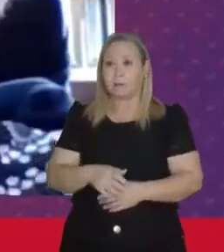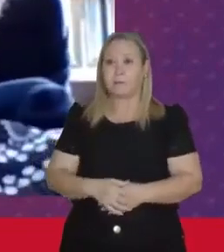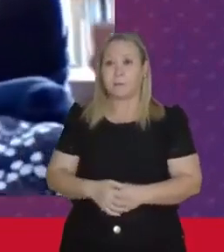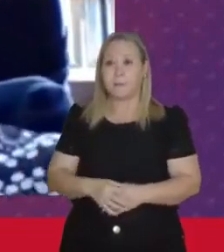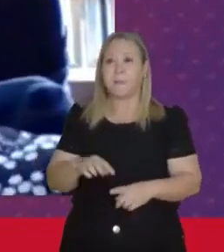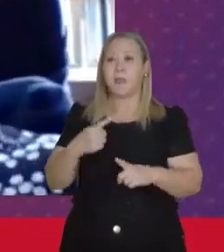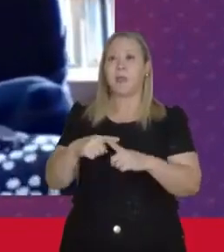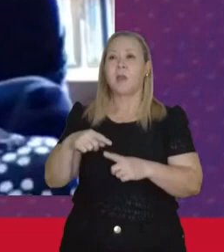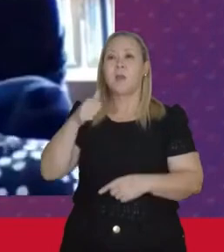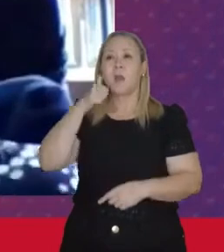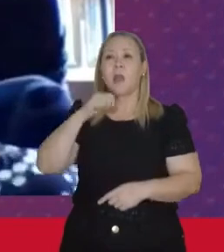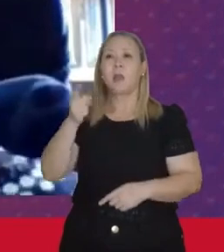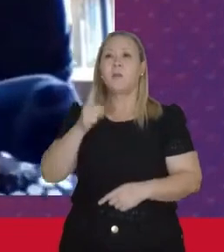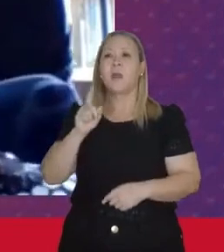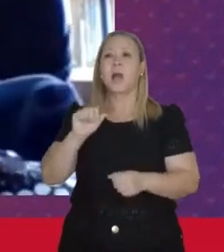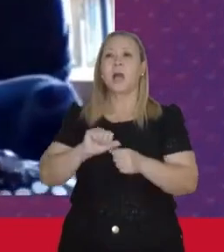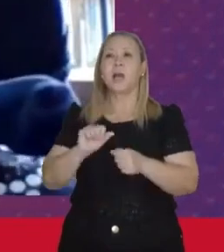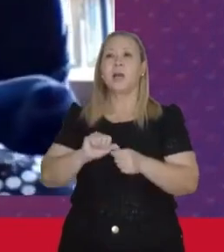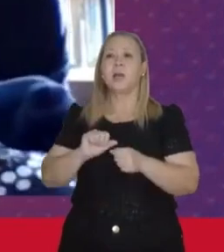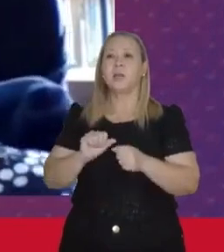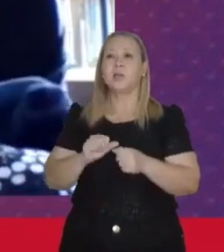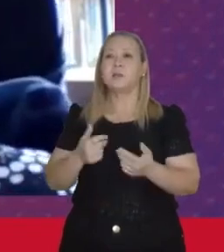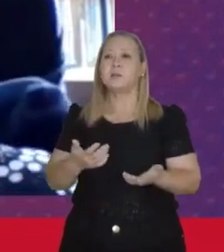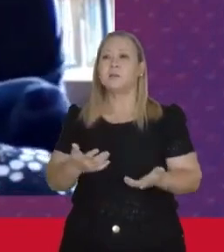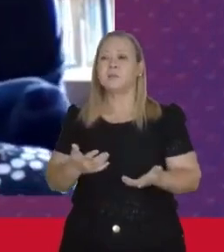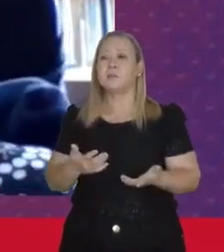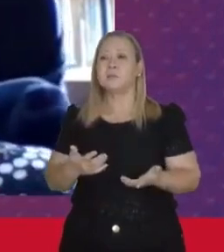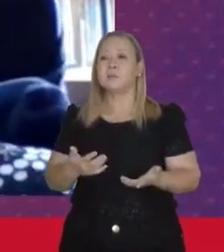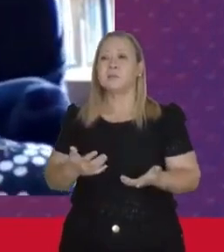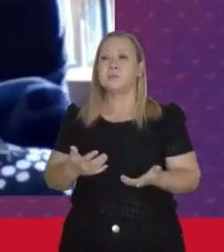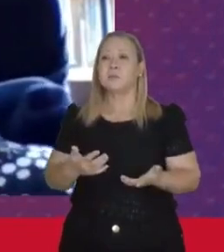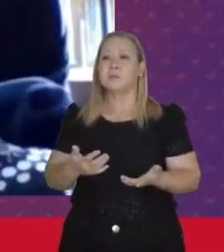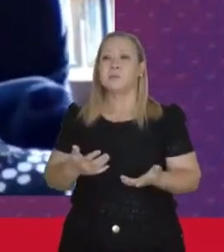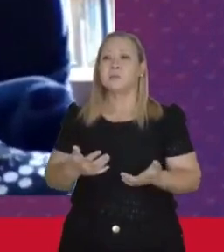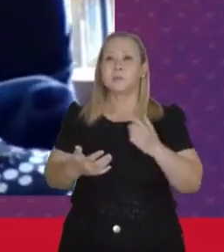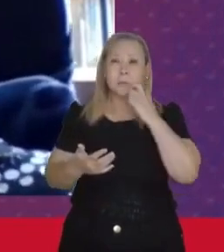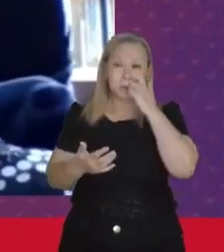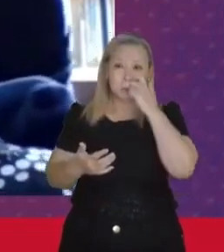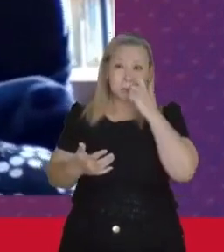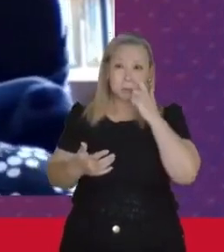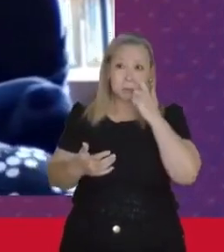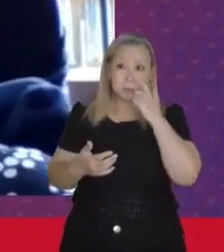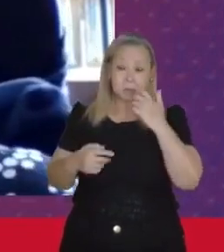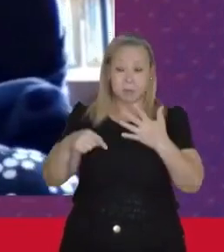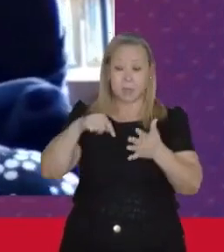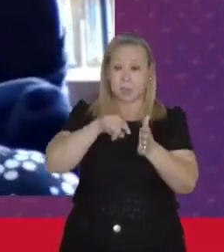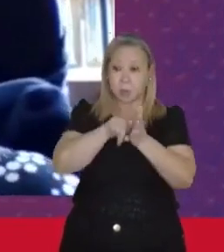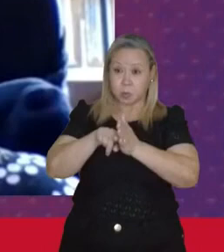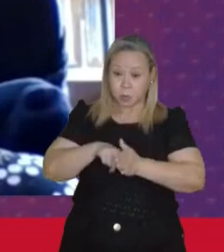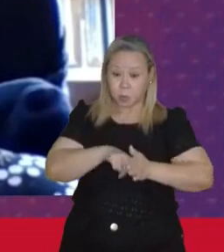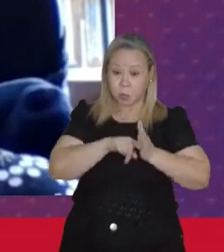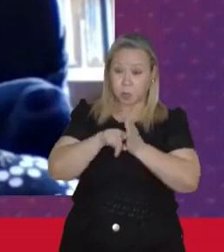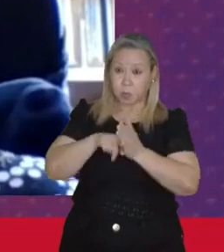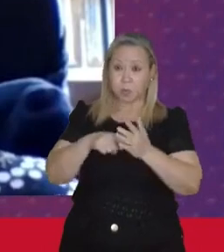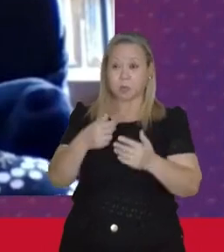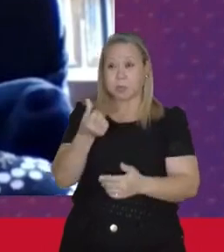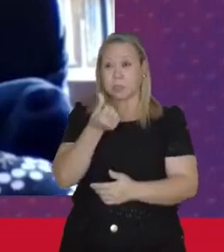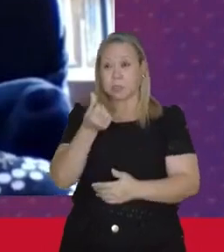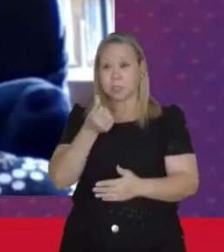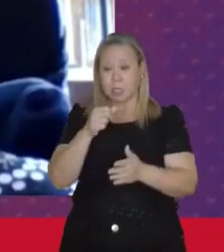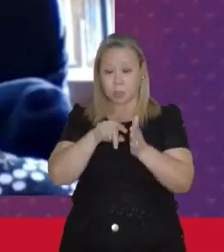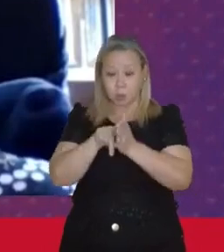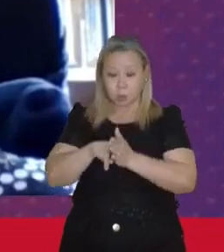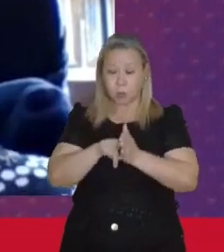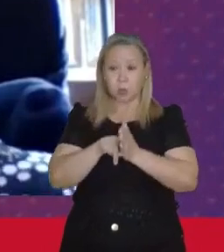É porque a mulher não fez 6 consultas, que é obrigatório fazer 6 consultas.